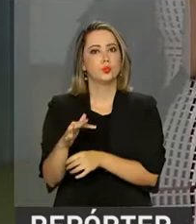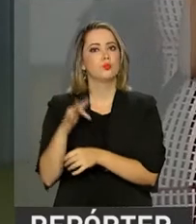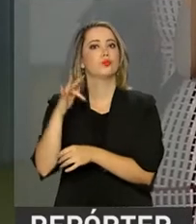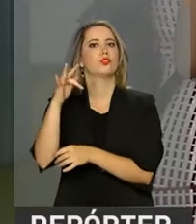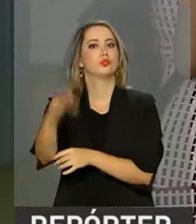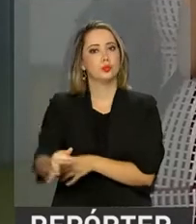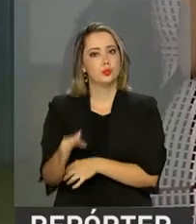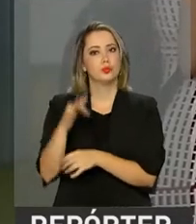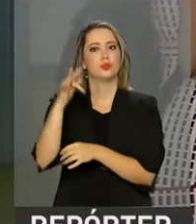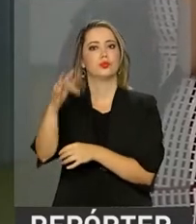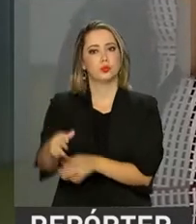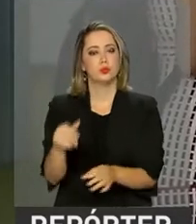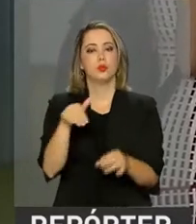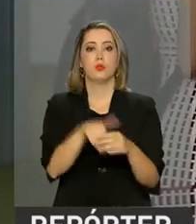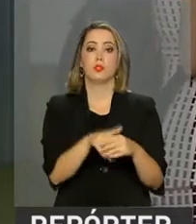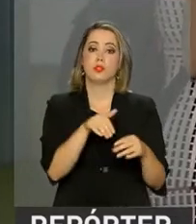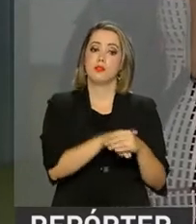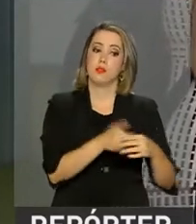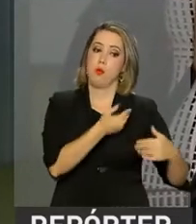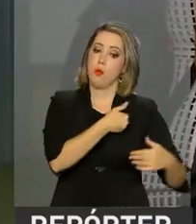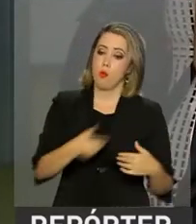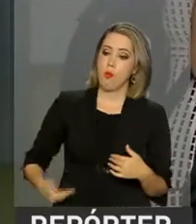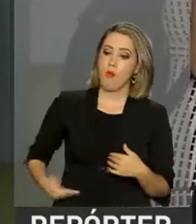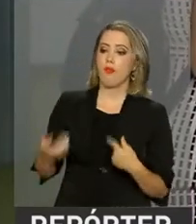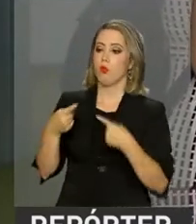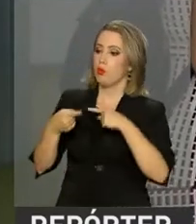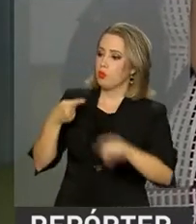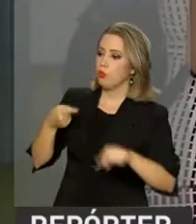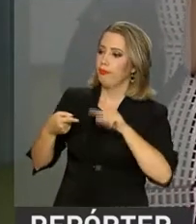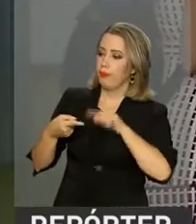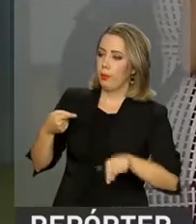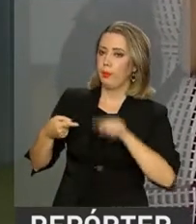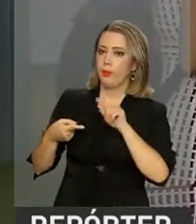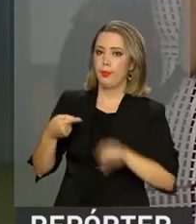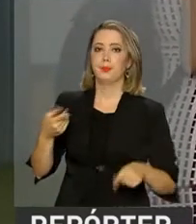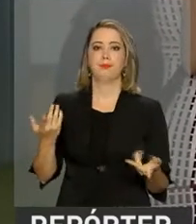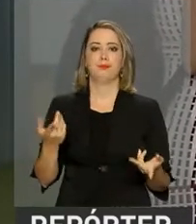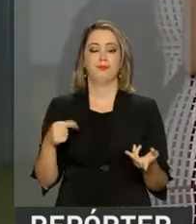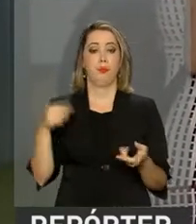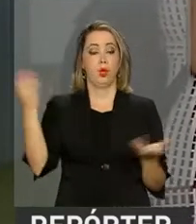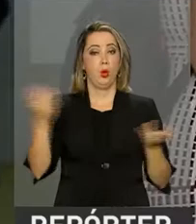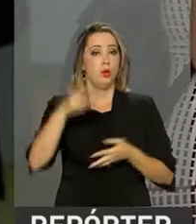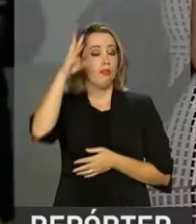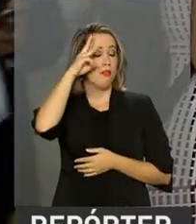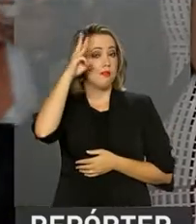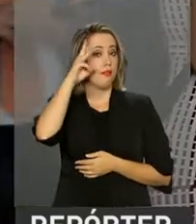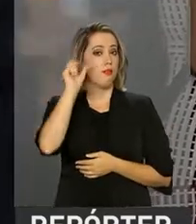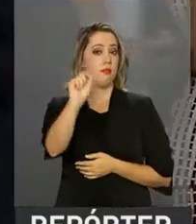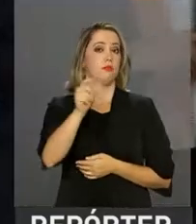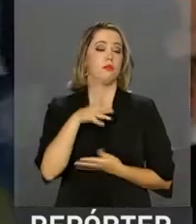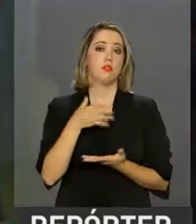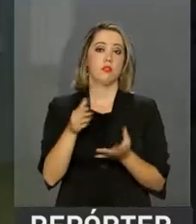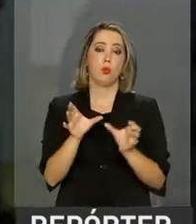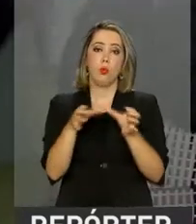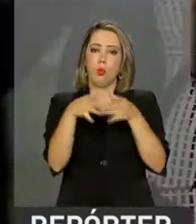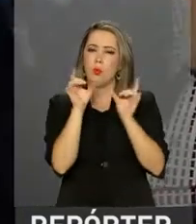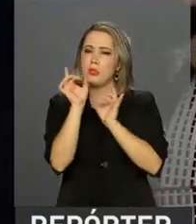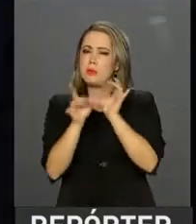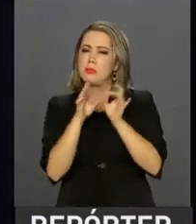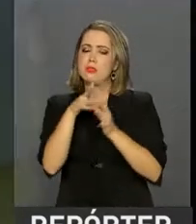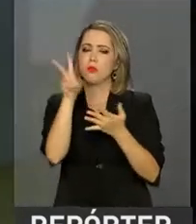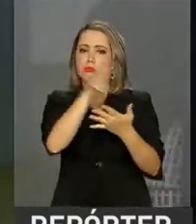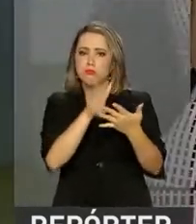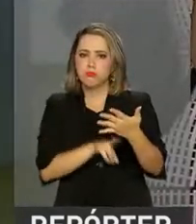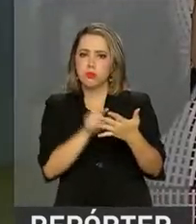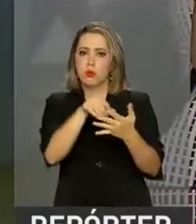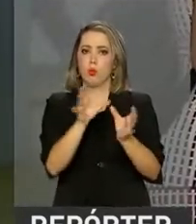votação e o governo fazer o contrário. Como você falou, nessa terça-feira, na comissão especial que analisou o projeto de